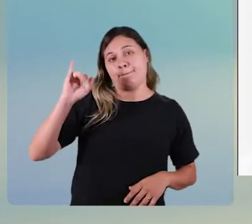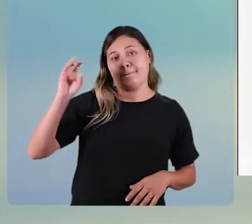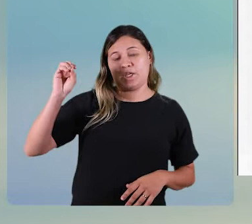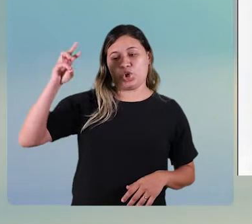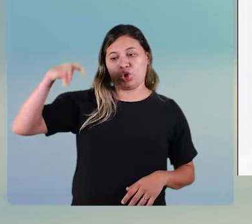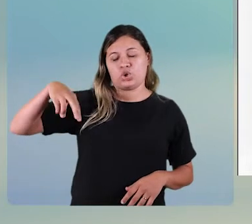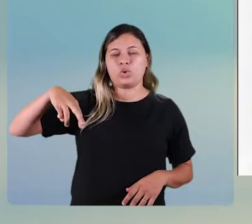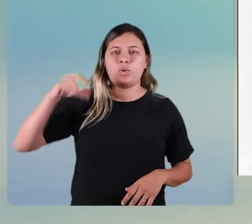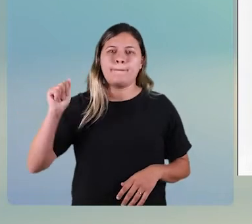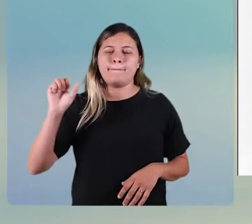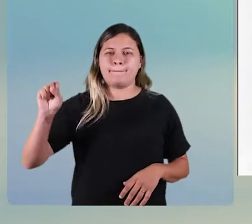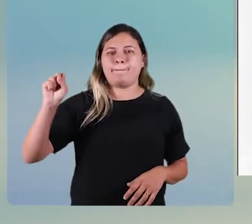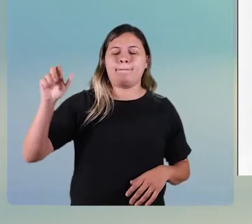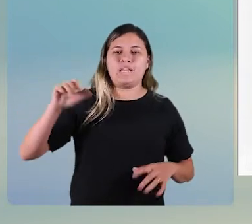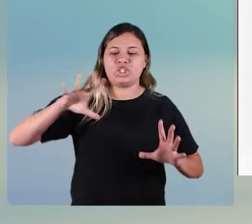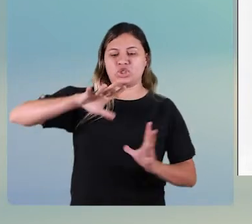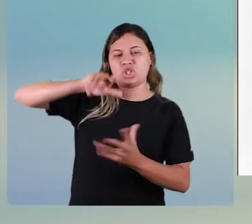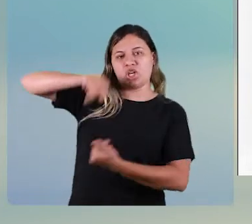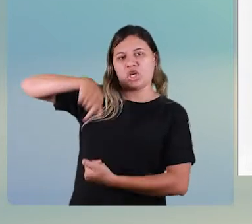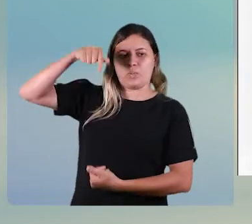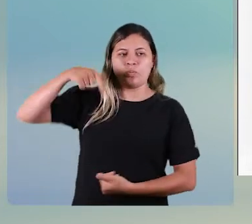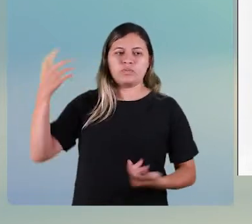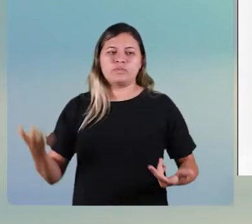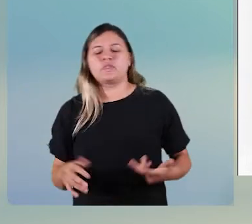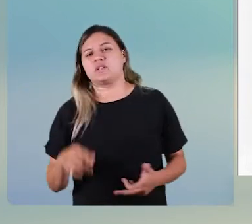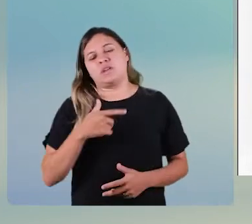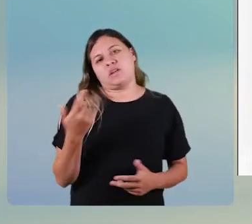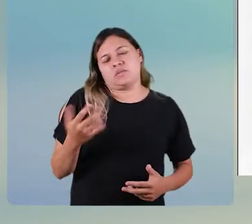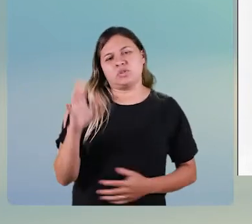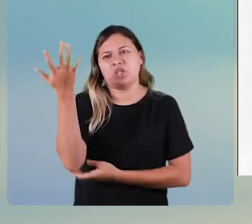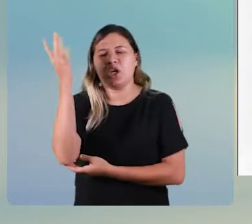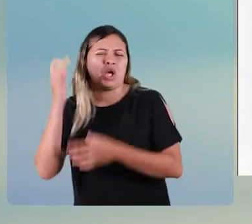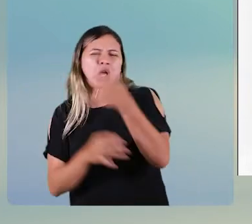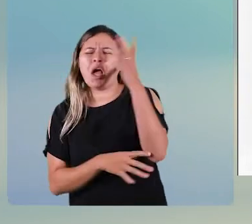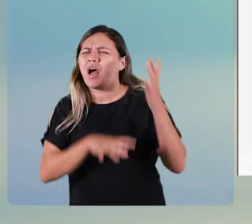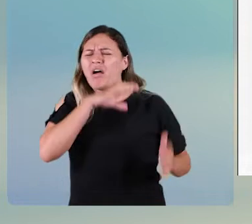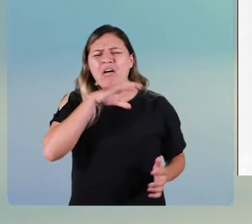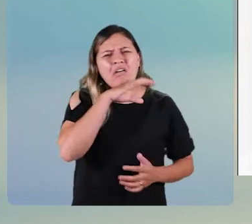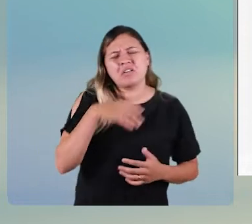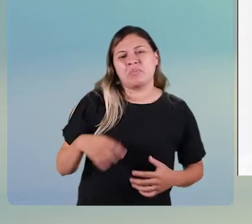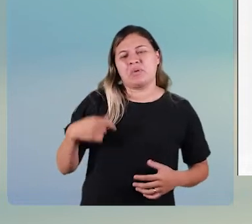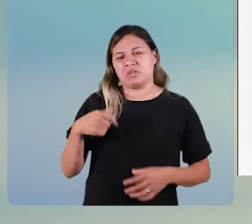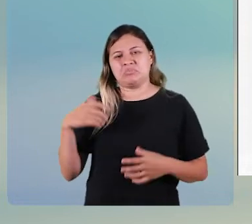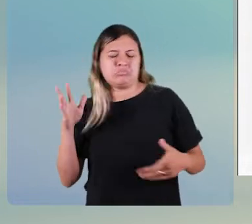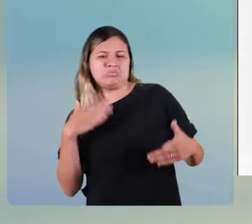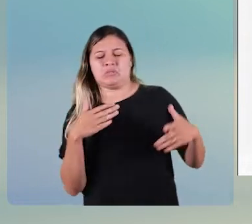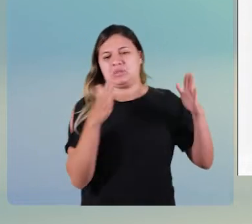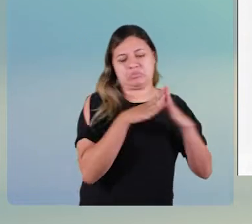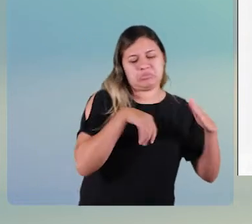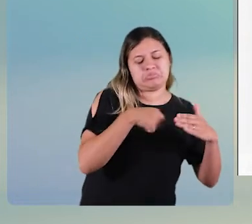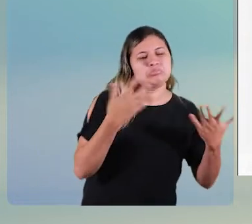mundo, né? Pode ser resíduos agroindustriais, pode ser resíduos florestais, pode ser resíduos domésticos,